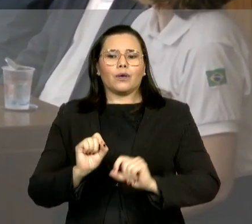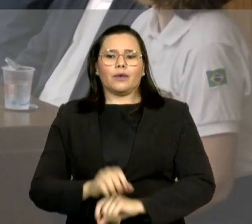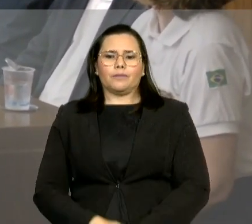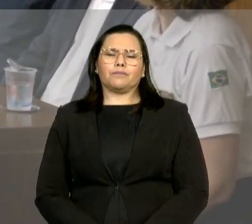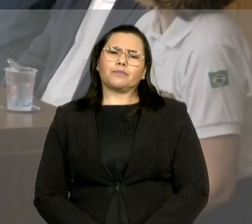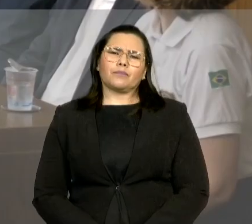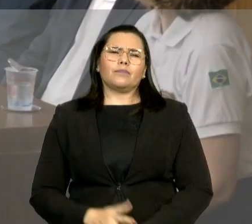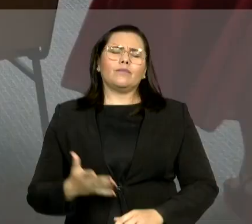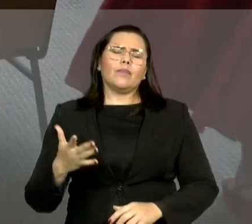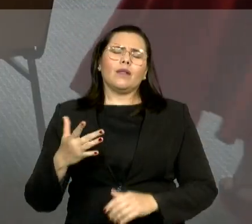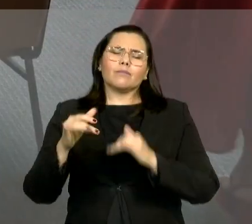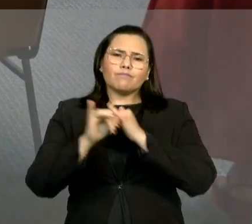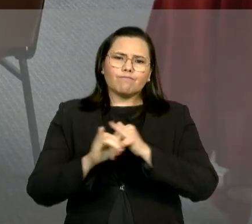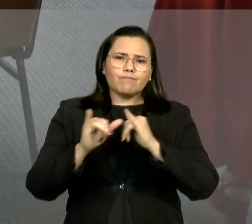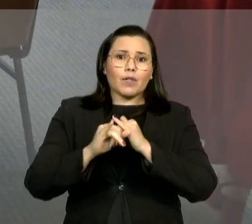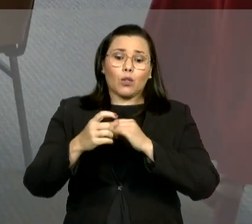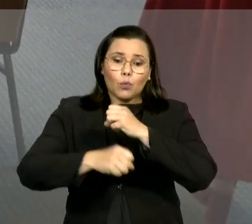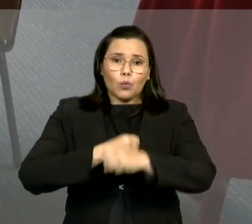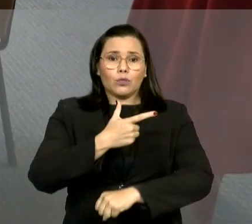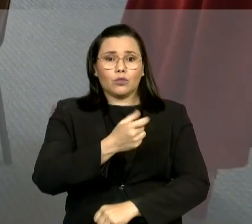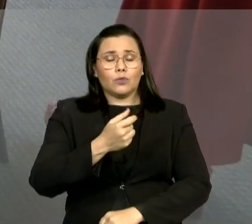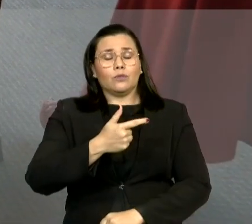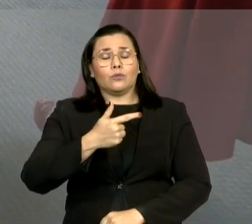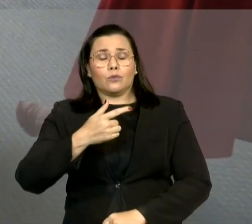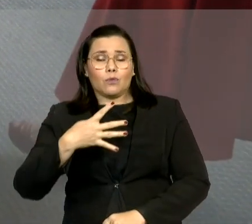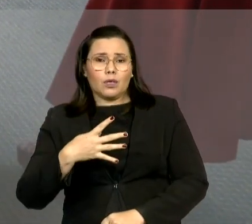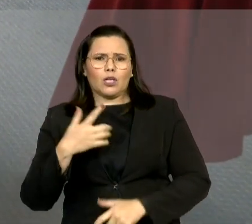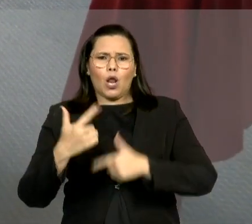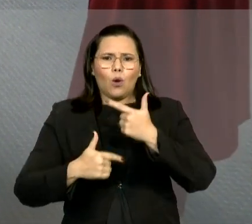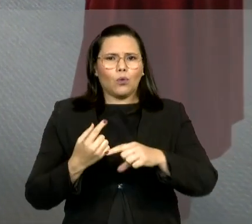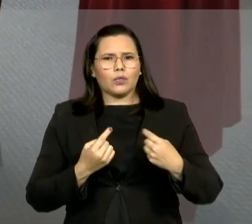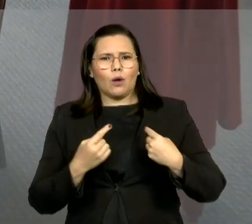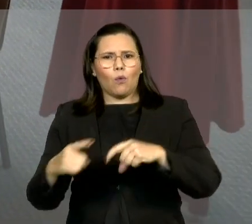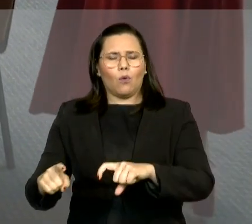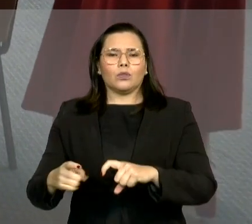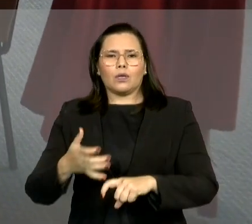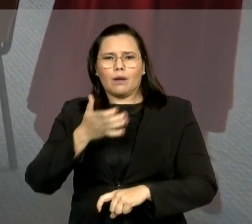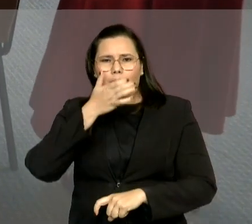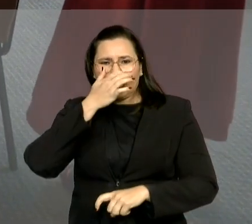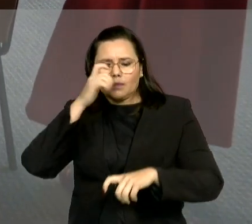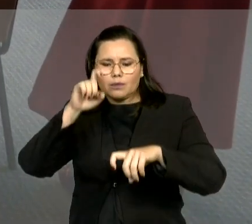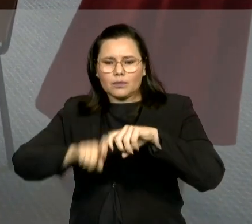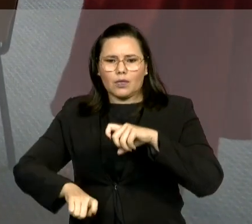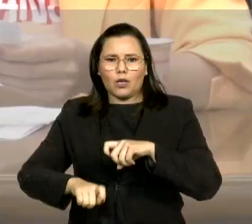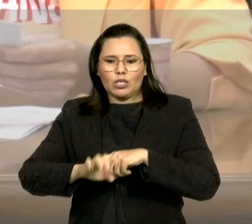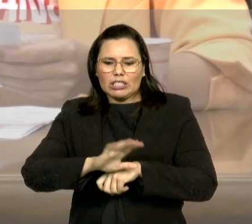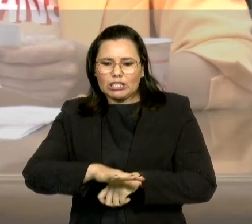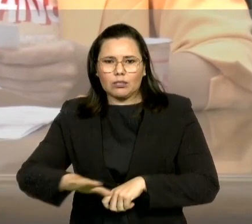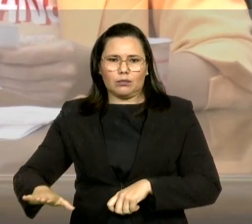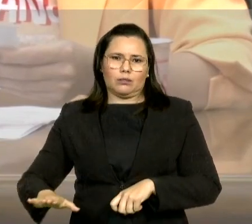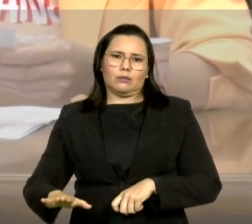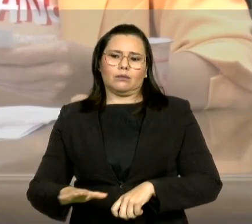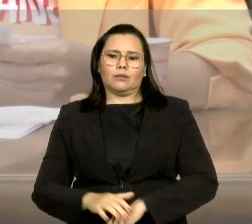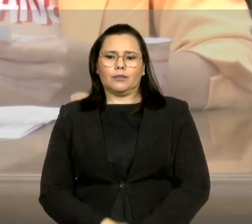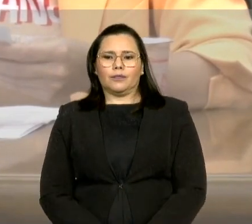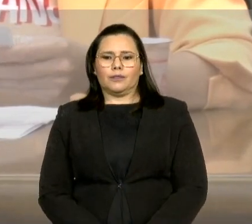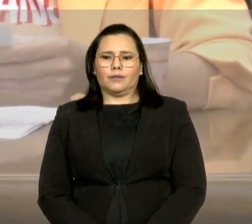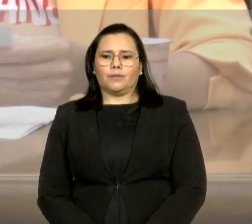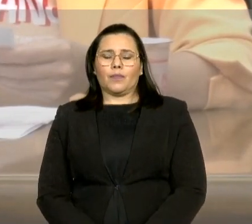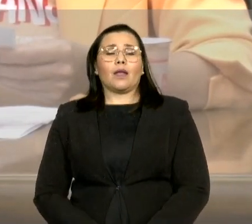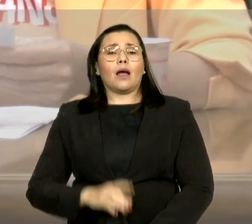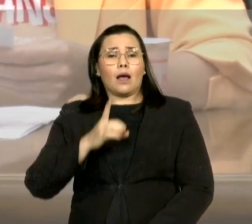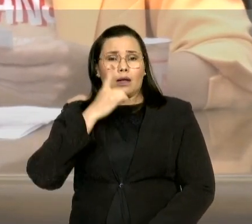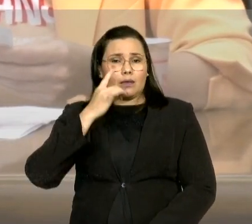a campanha 2024 de enfrentamento ao abuso e exploração sexual infantil no Estado. A ação foi solicitada